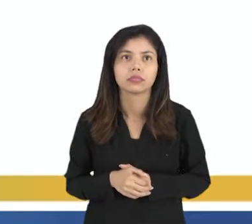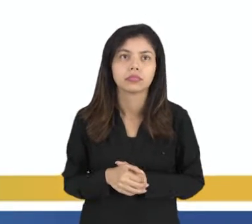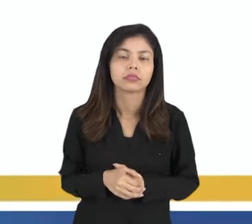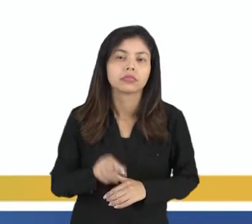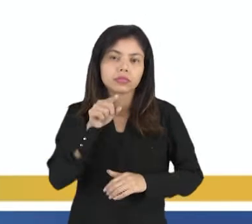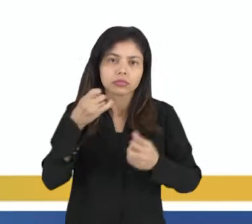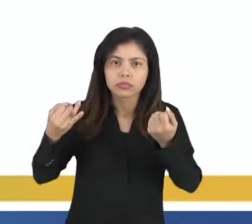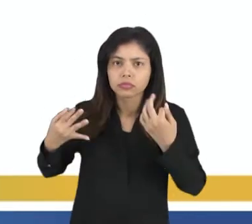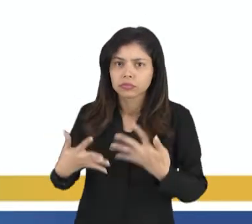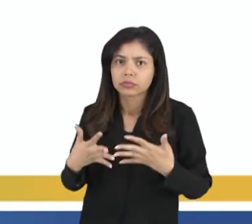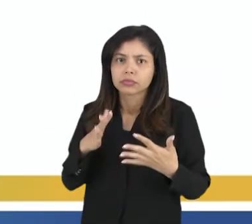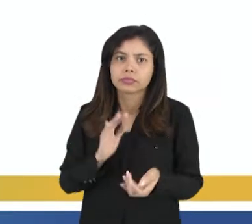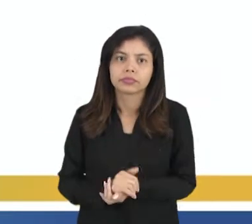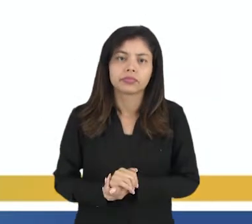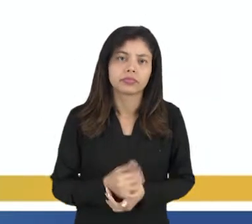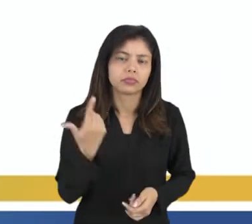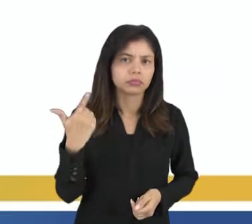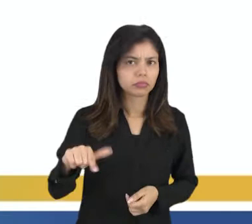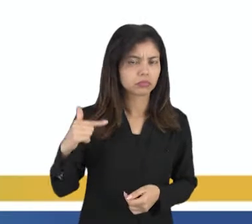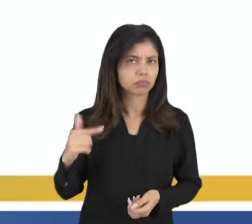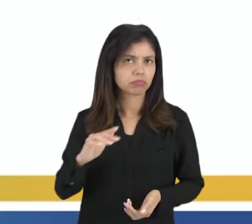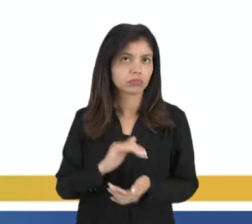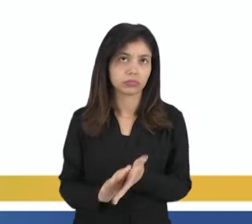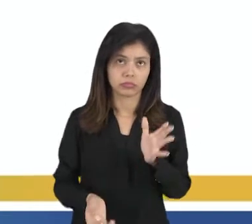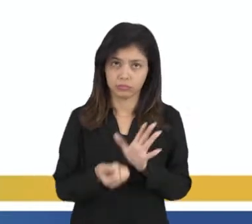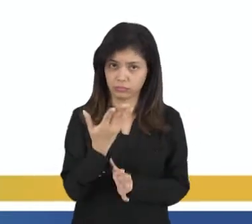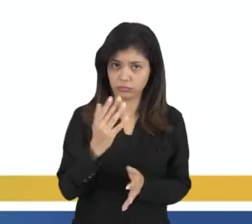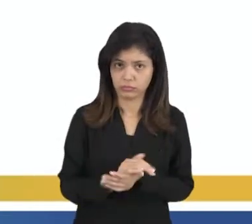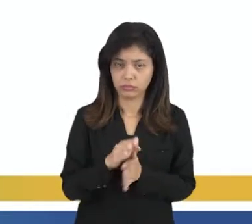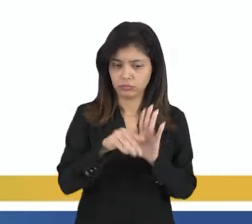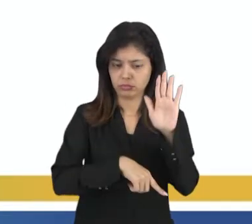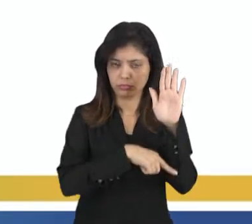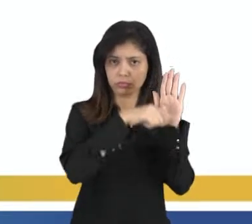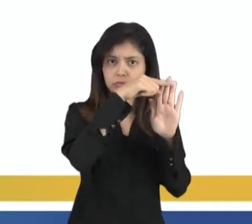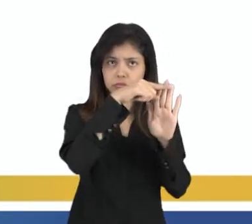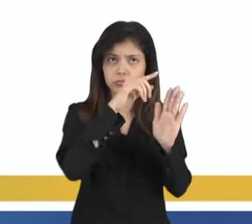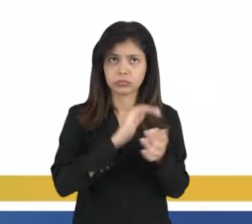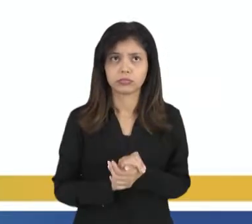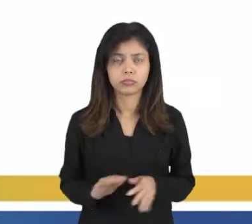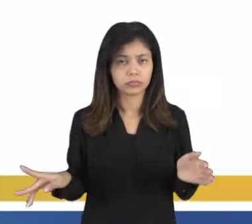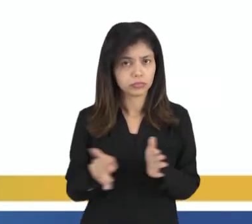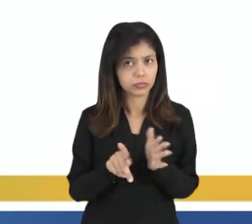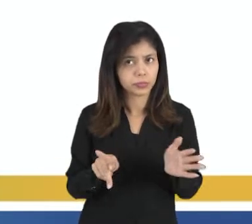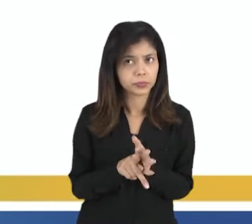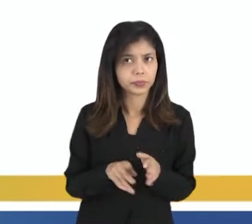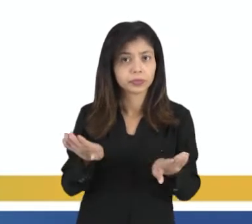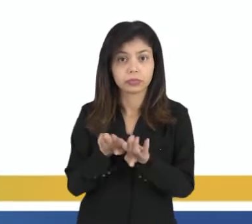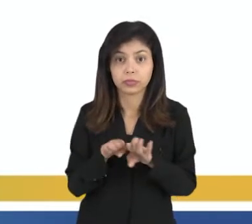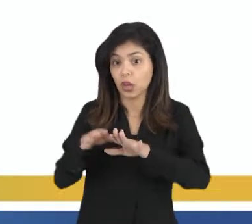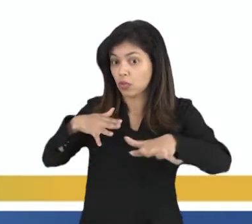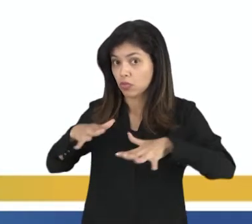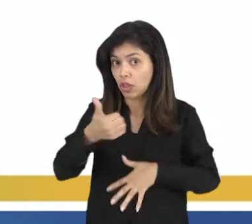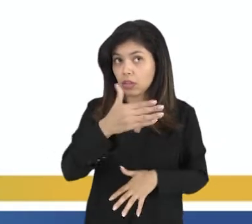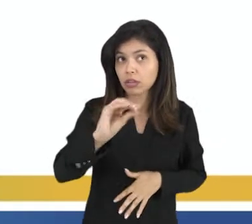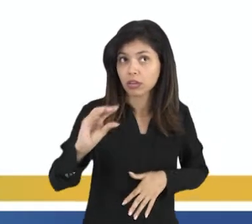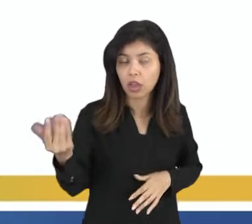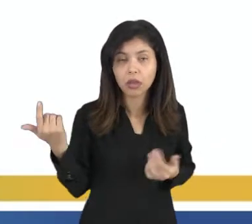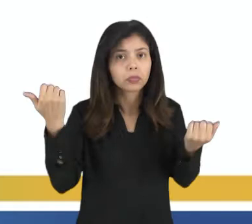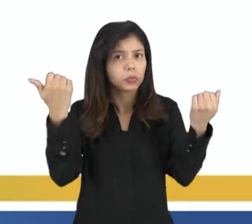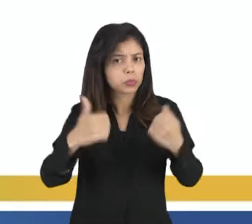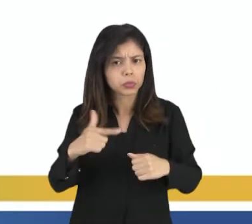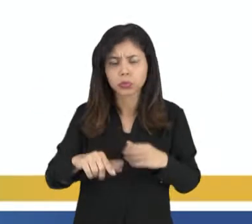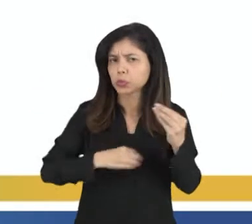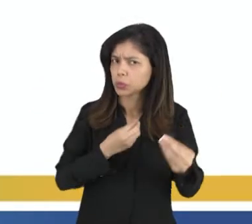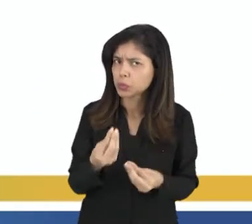Isso implica que não existe um dispositivo térmico, tá, que tenha um rendimento de 100%, ou seja, é